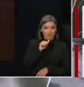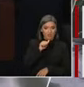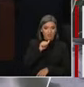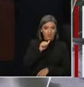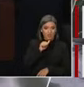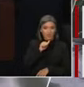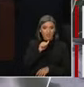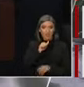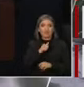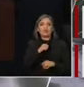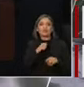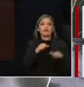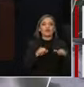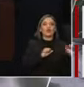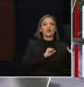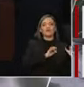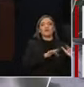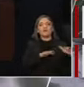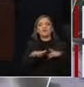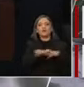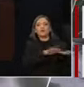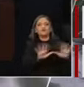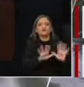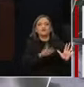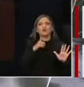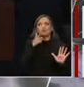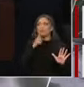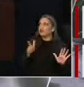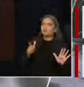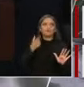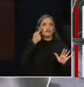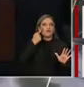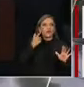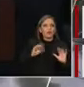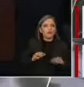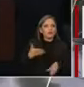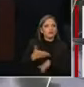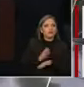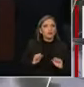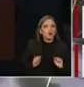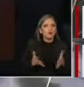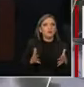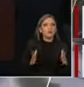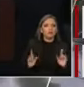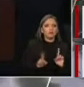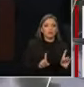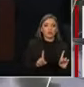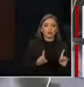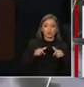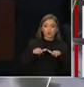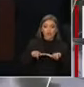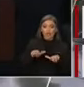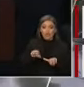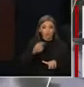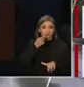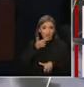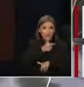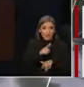multidão, participou de uma movimentação. O laudo pericial concluiu que ela não invadiu nenhum